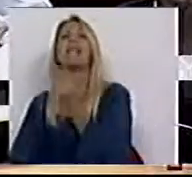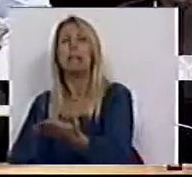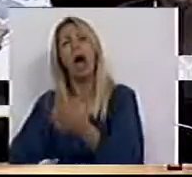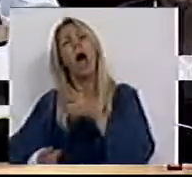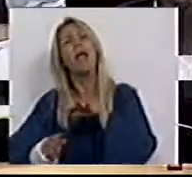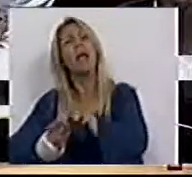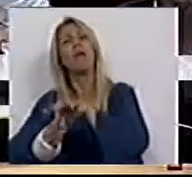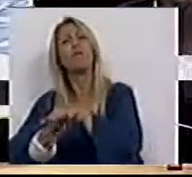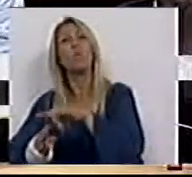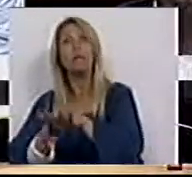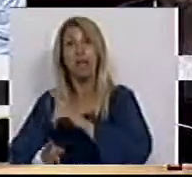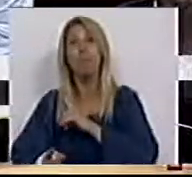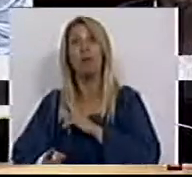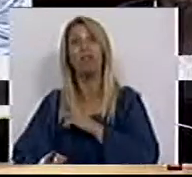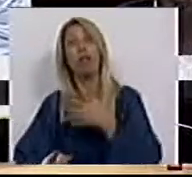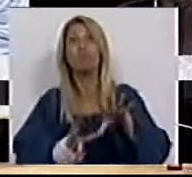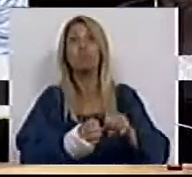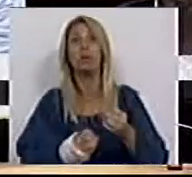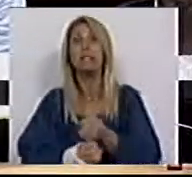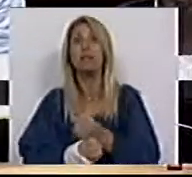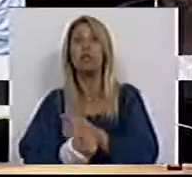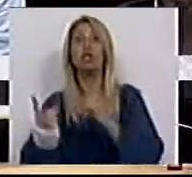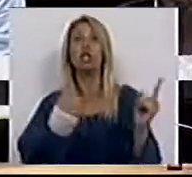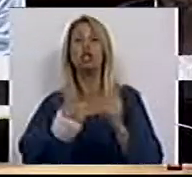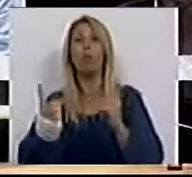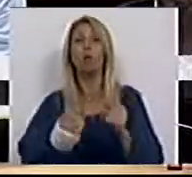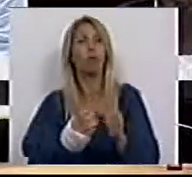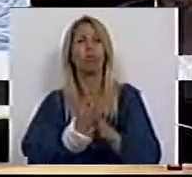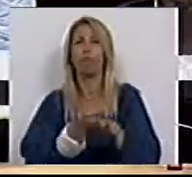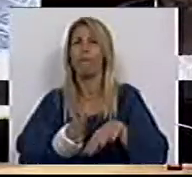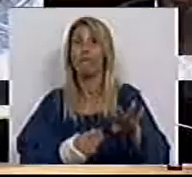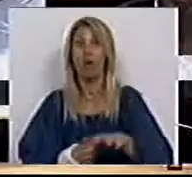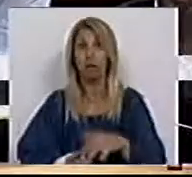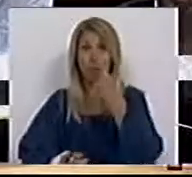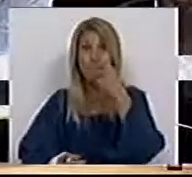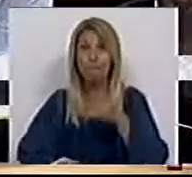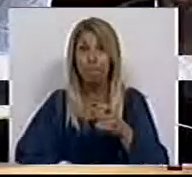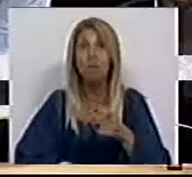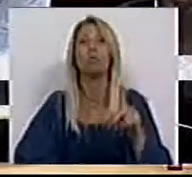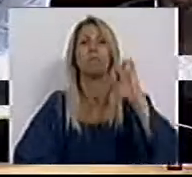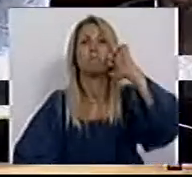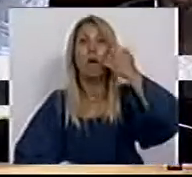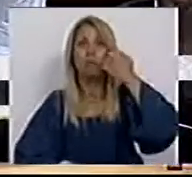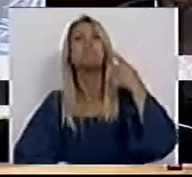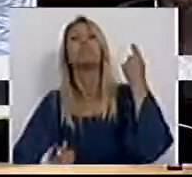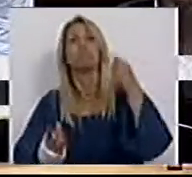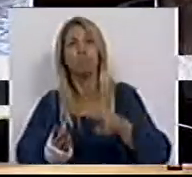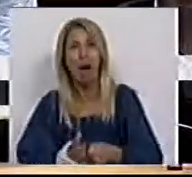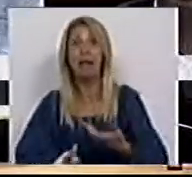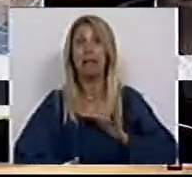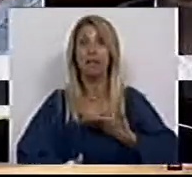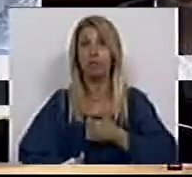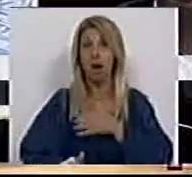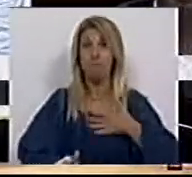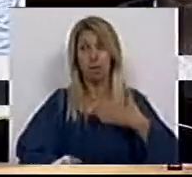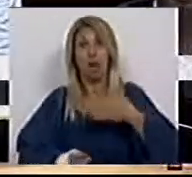de transportes. Tudo foi feito. Os contribuintes perdem por dois lados. Pagam a dívida das empresas através dos impostos e pagam